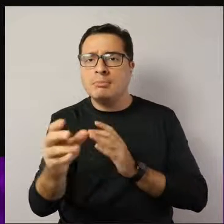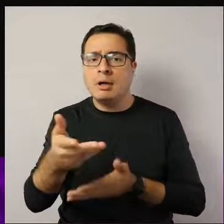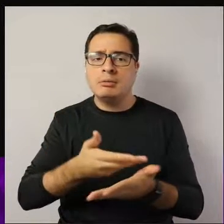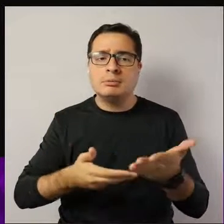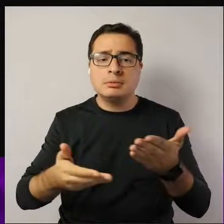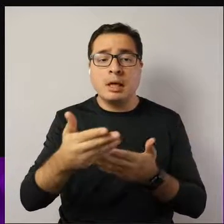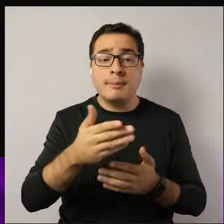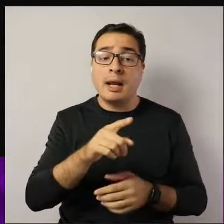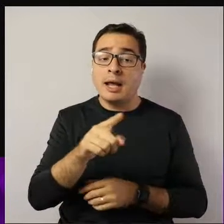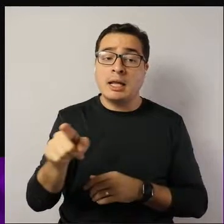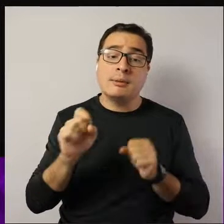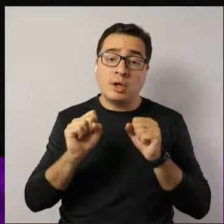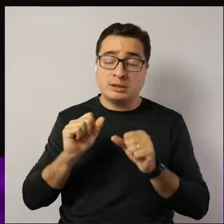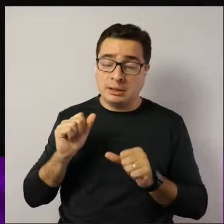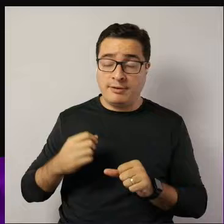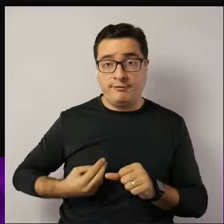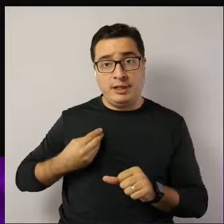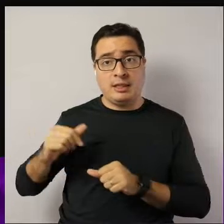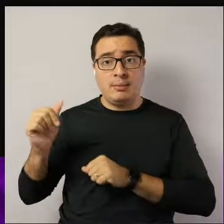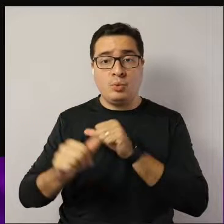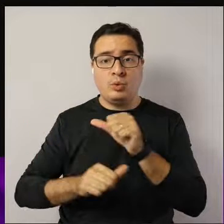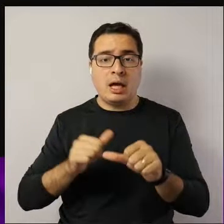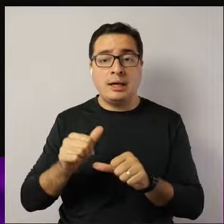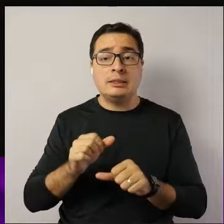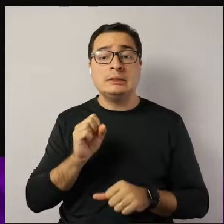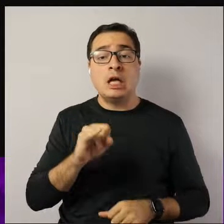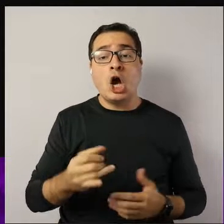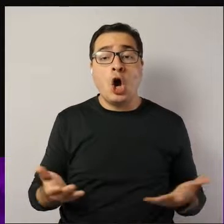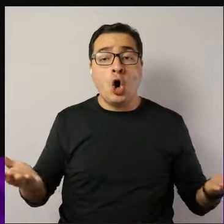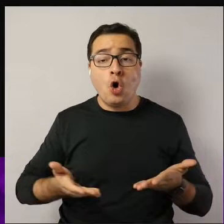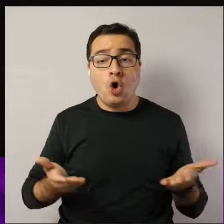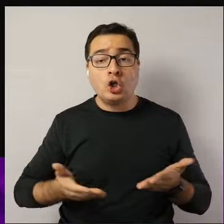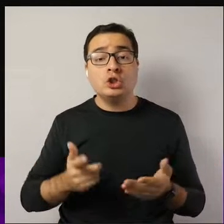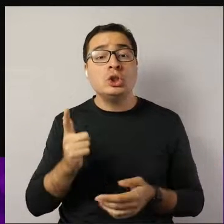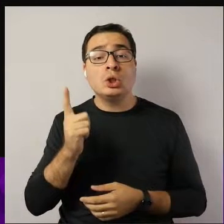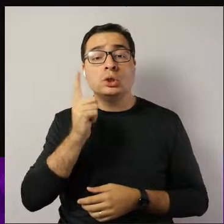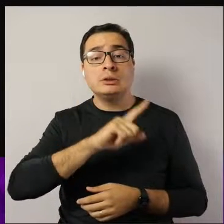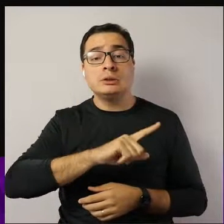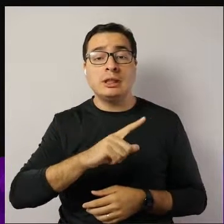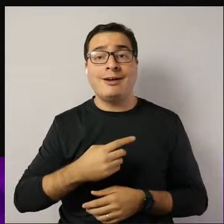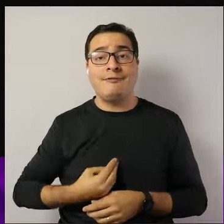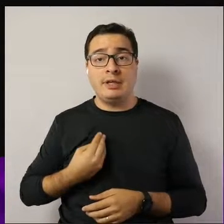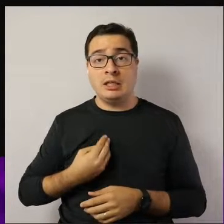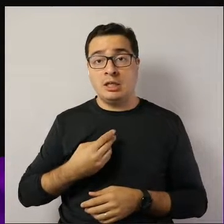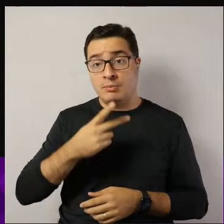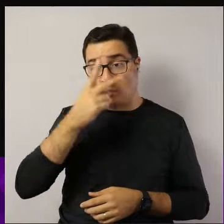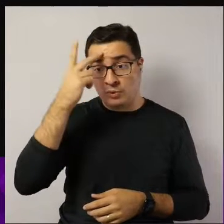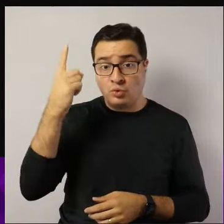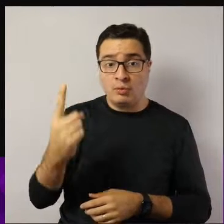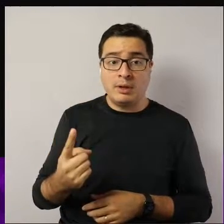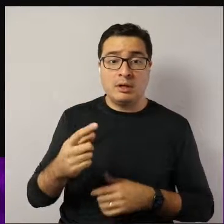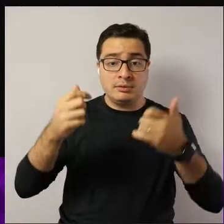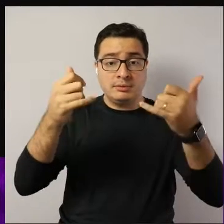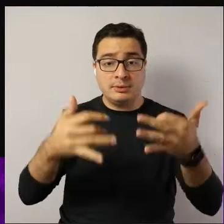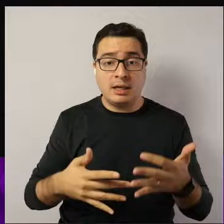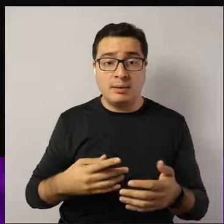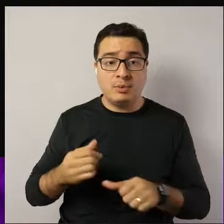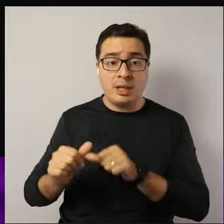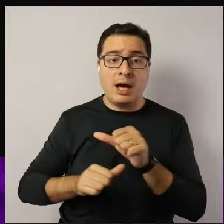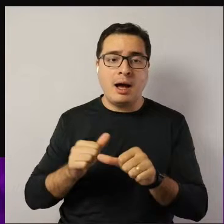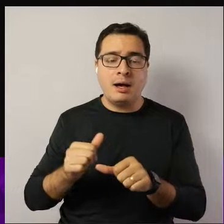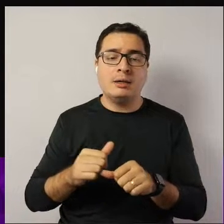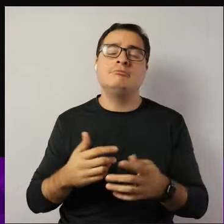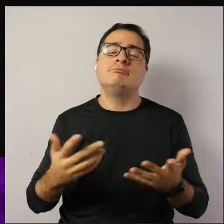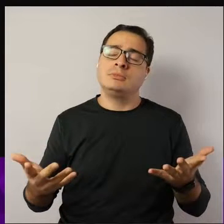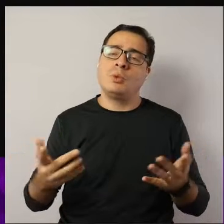tenham mudanças na vida, né? Então, se hoje eu conseguir pelo menos mudar a vida de uma pessoa com que eu falar, sem dúvida, o meu